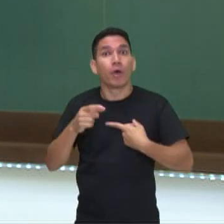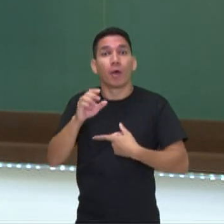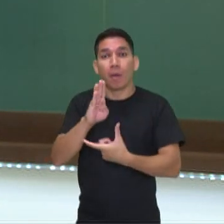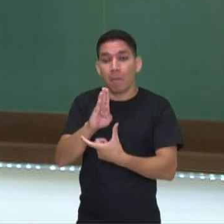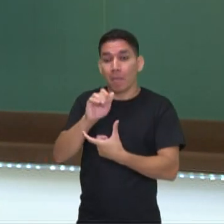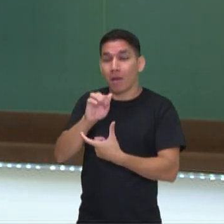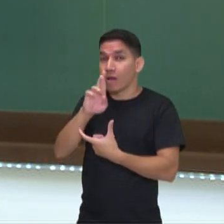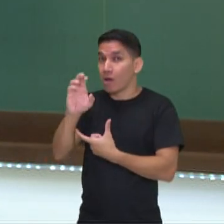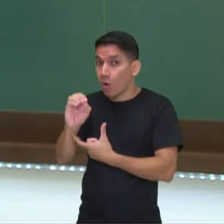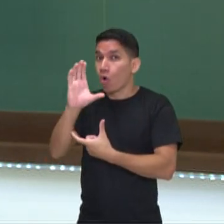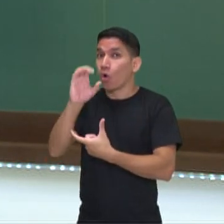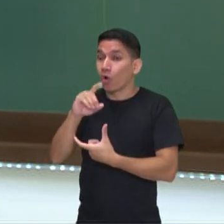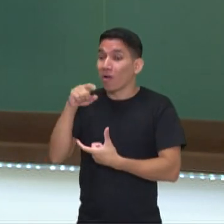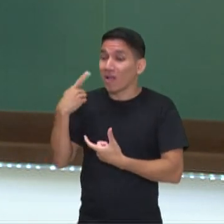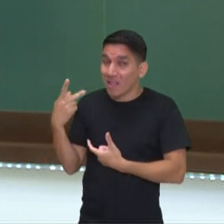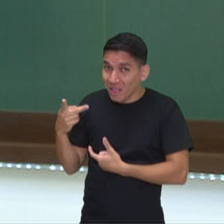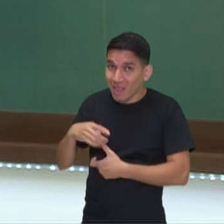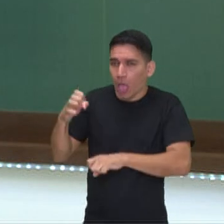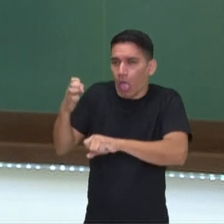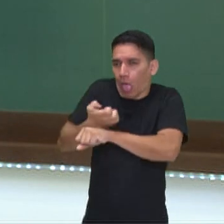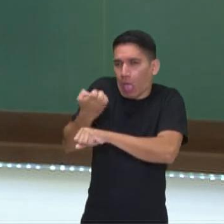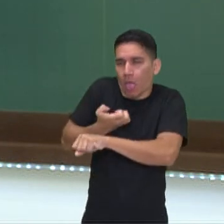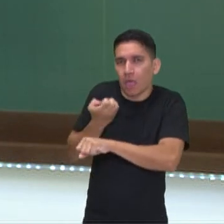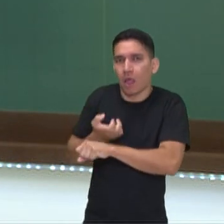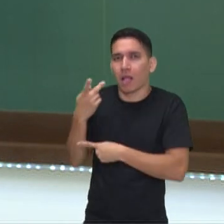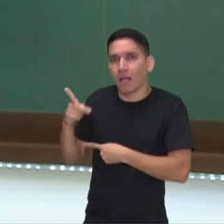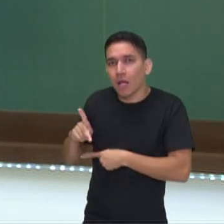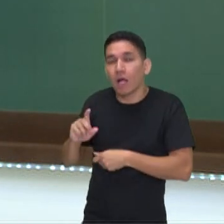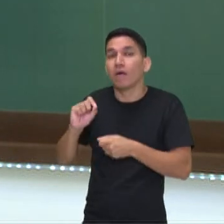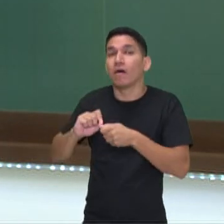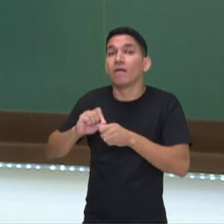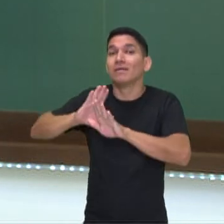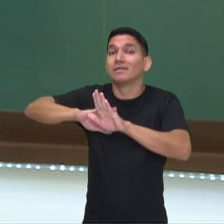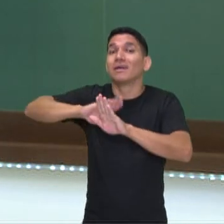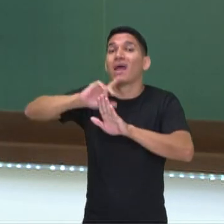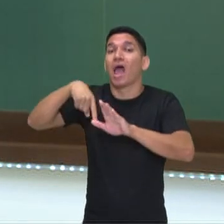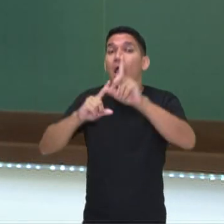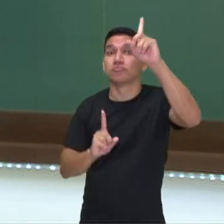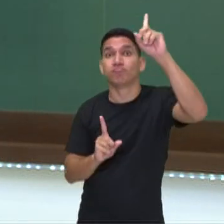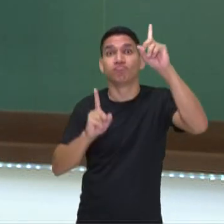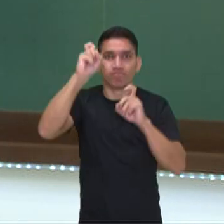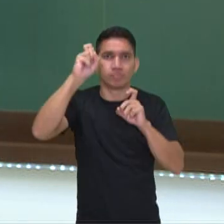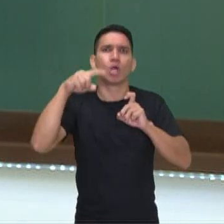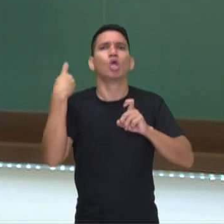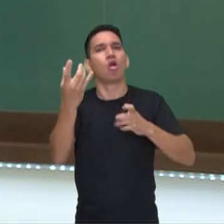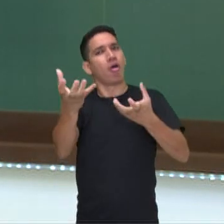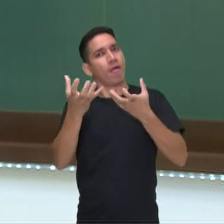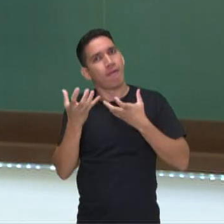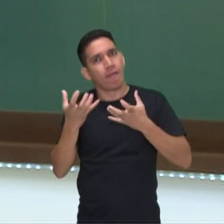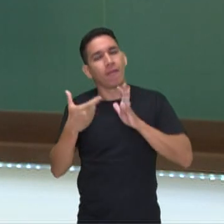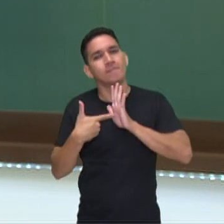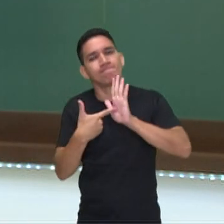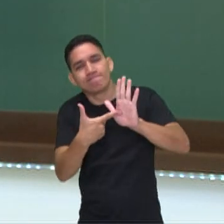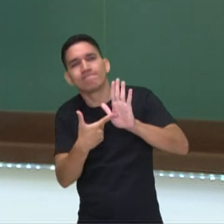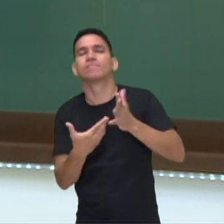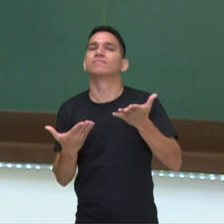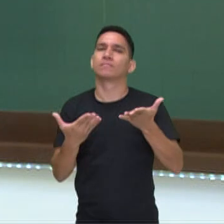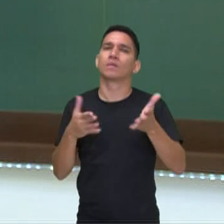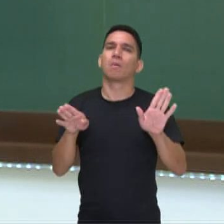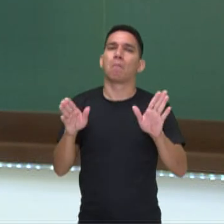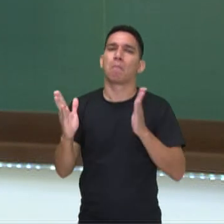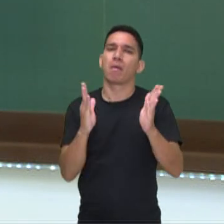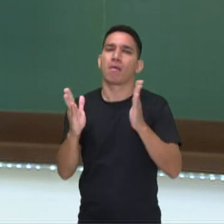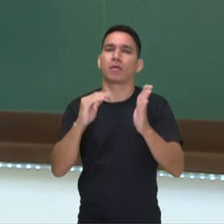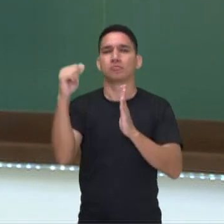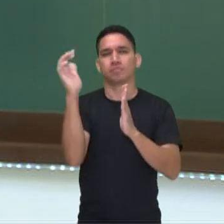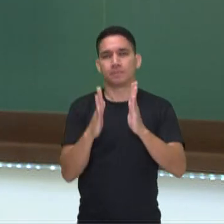as esculturas do Aleijadinho passam muita sensação de expressão, que é o que a gente queria e concebia no barroco,